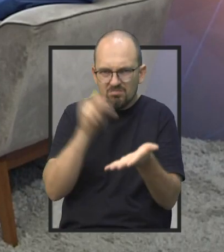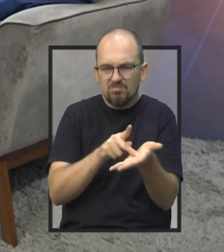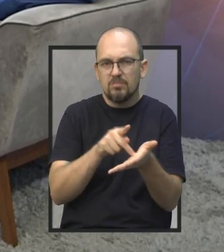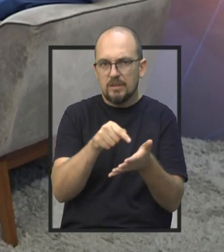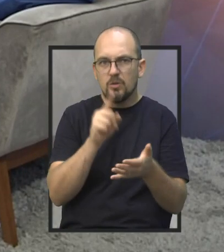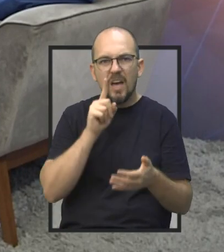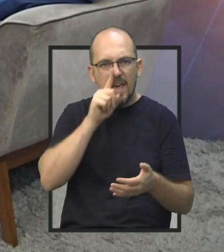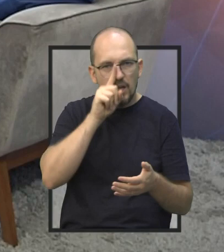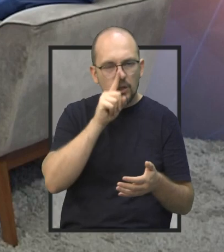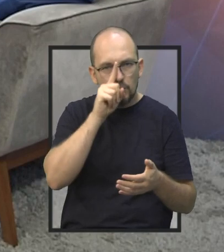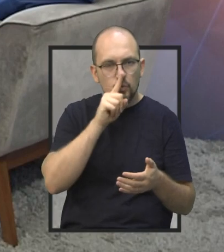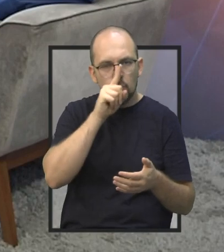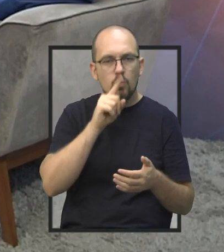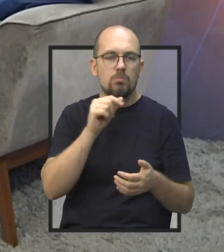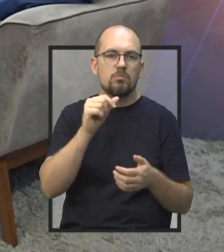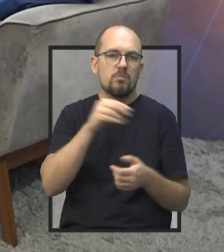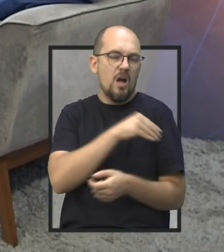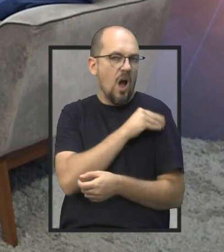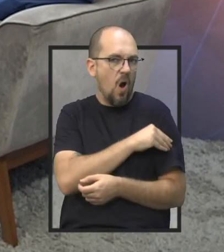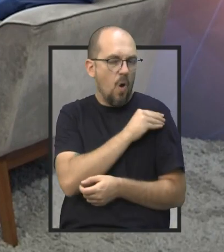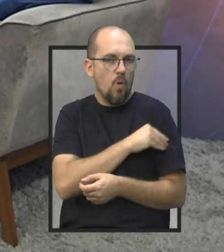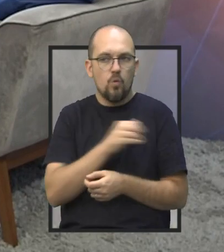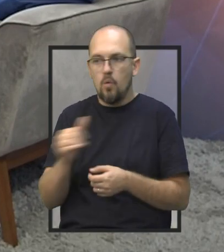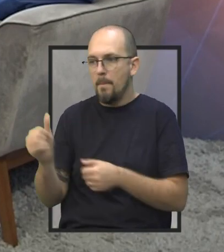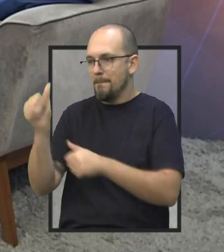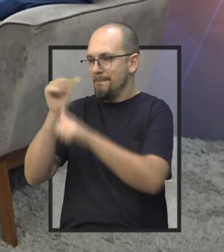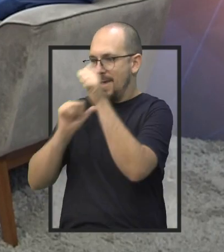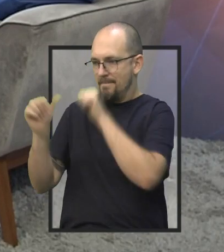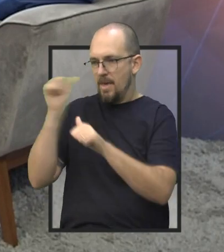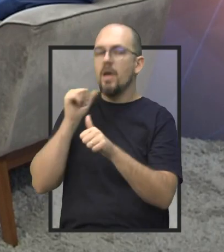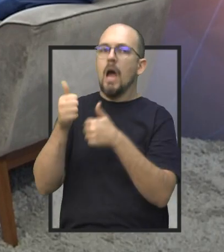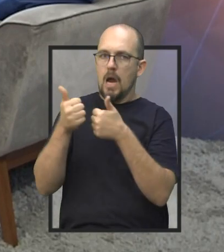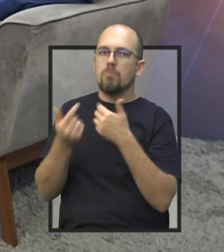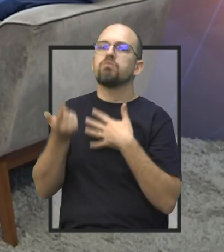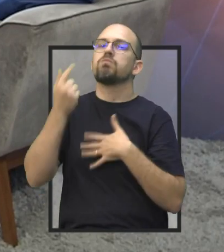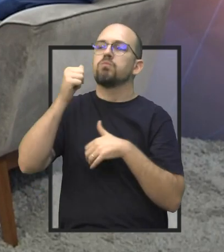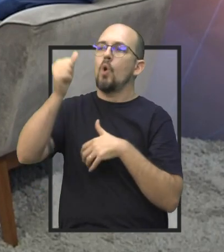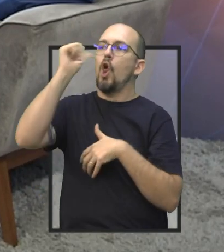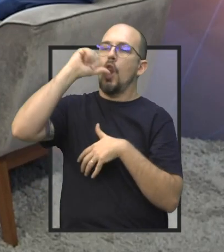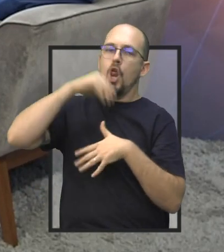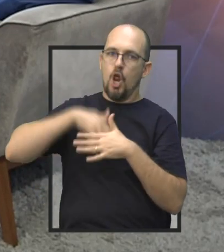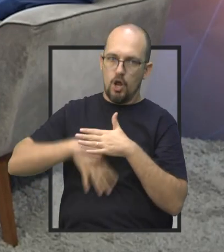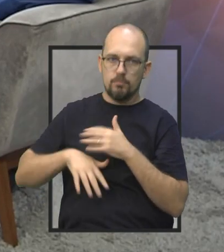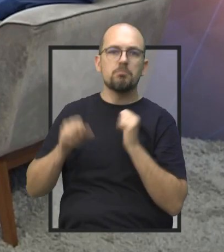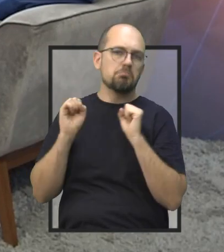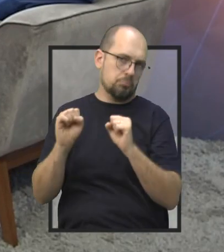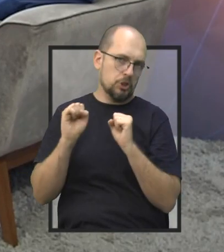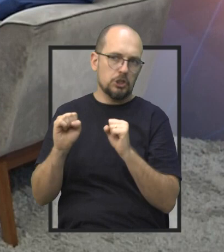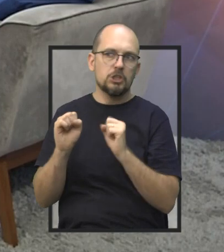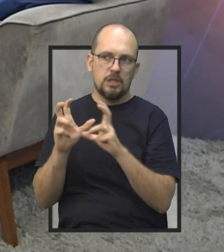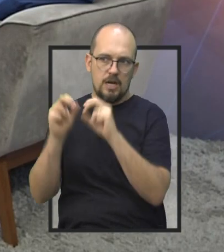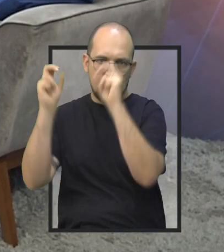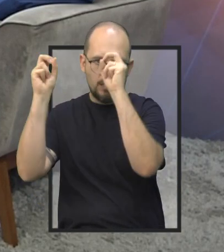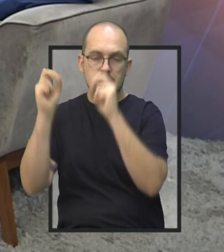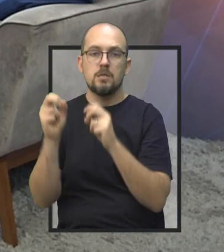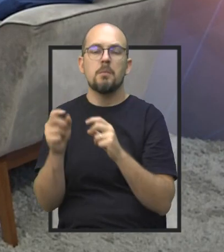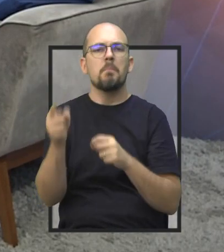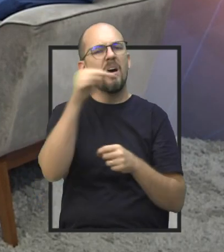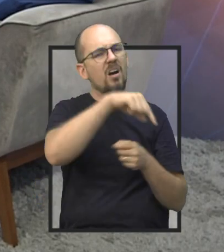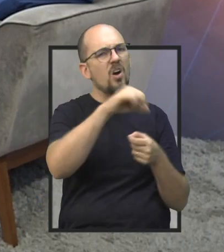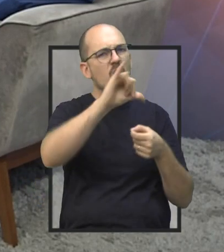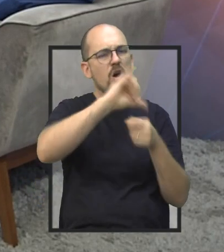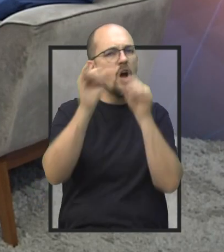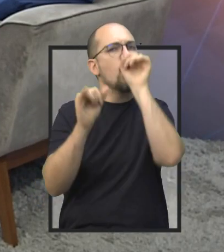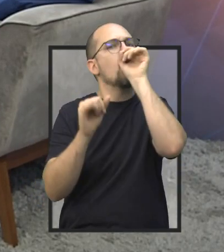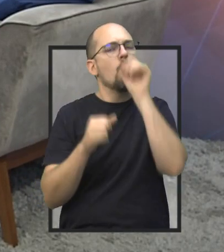risco, o etilismo, o consumo da bebida alcoólica acaba sendo um fator também preponderante, e o uso de enxaguantes bucais,